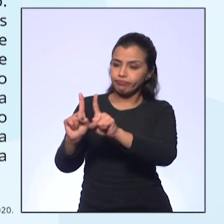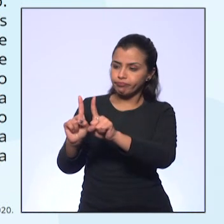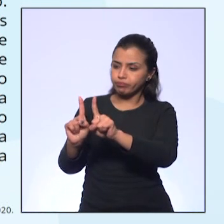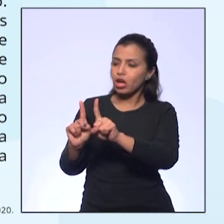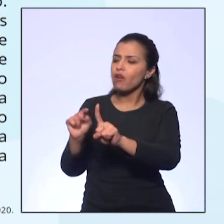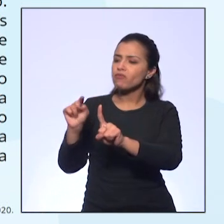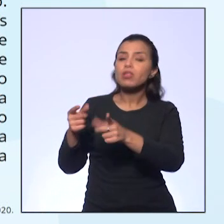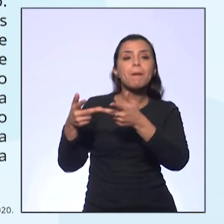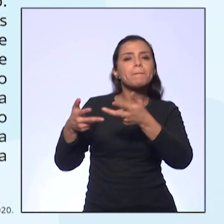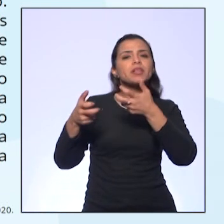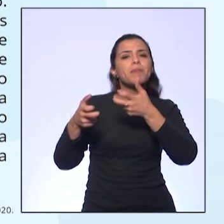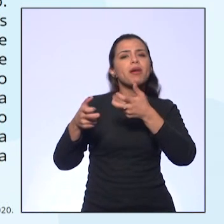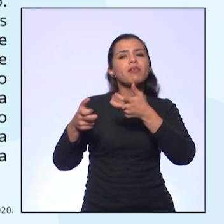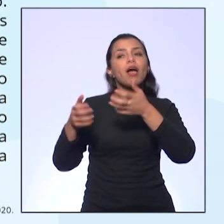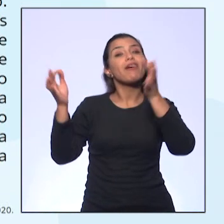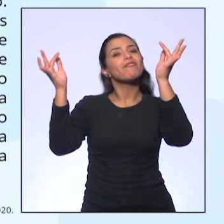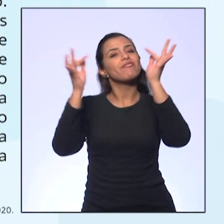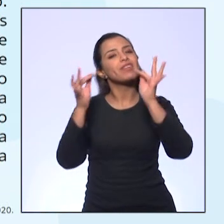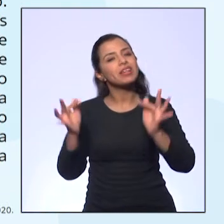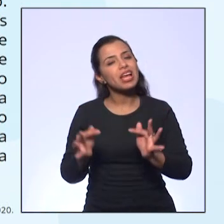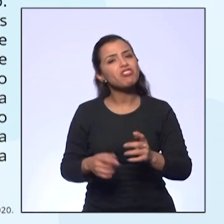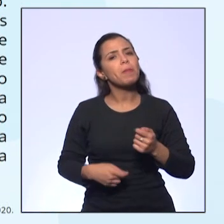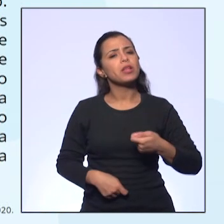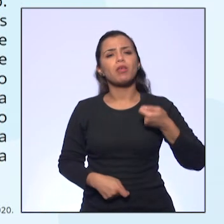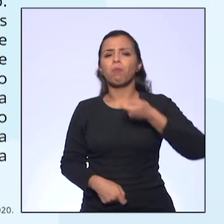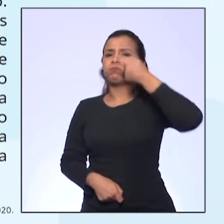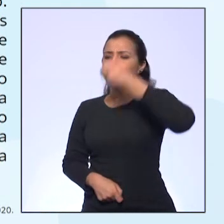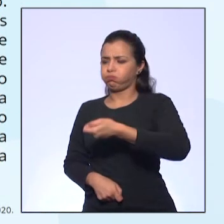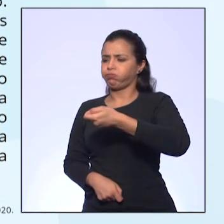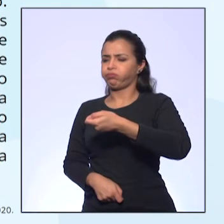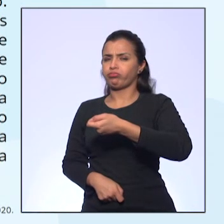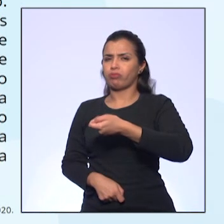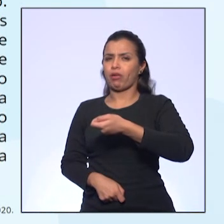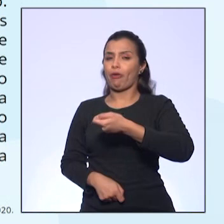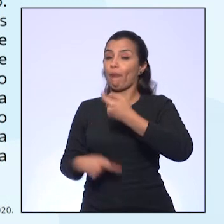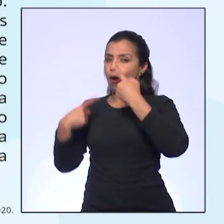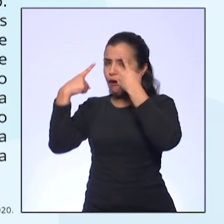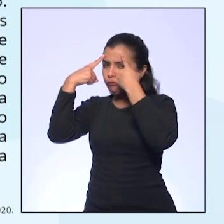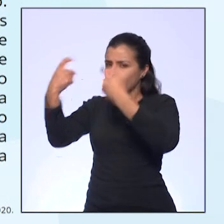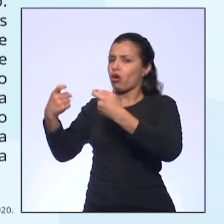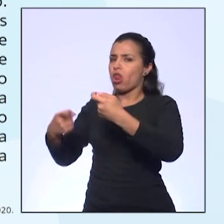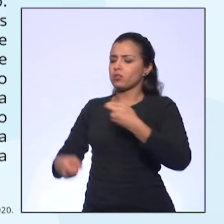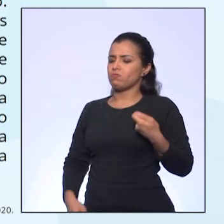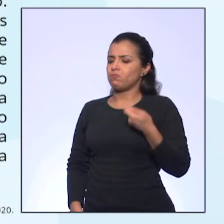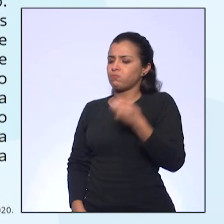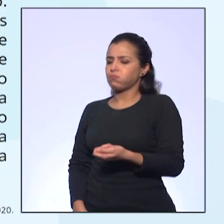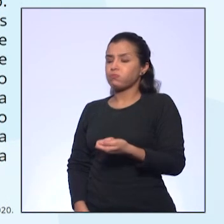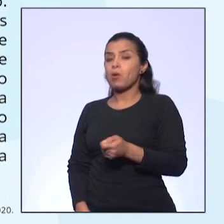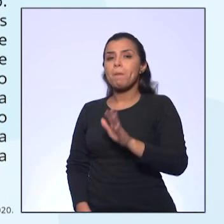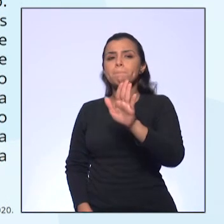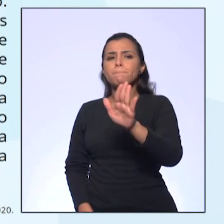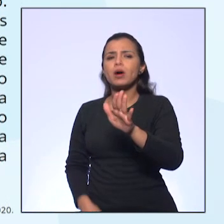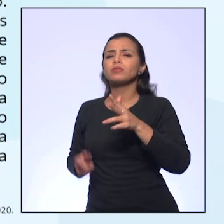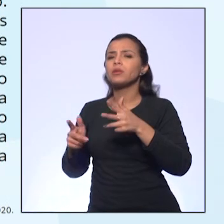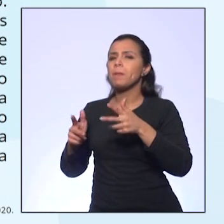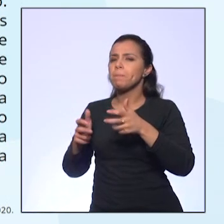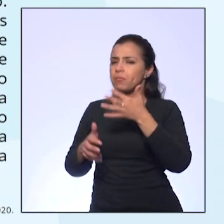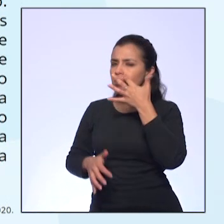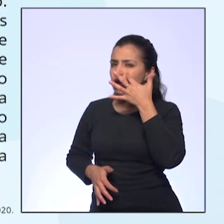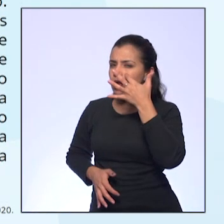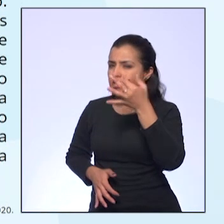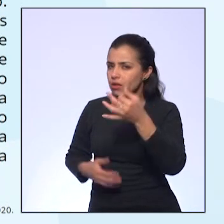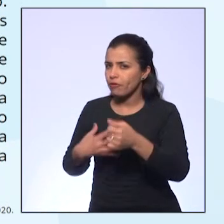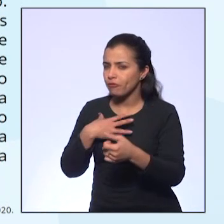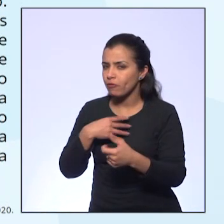tua felicidade é daquelas que precisam ser impostas pela violência. Mas repara, minha querida filha,